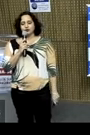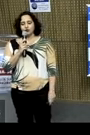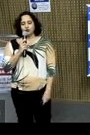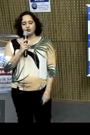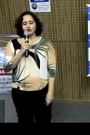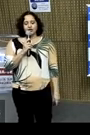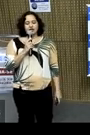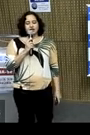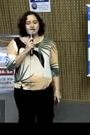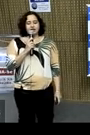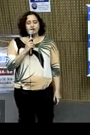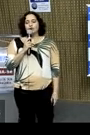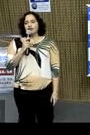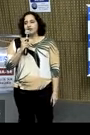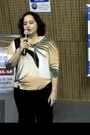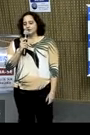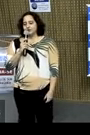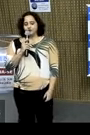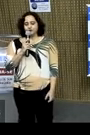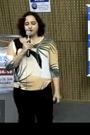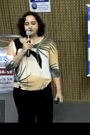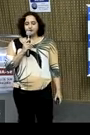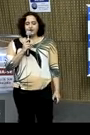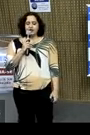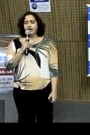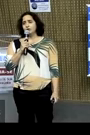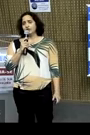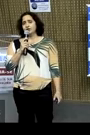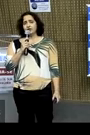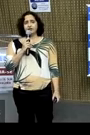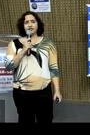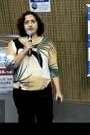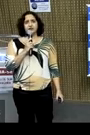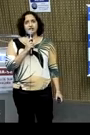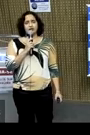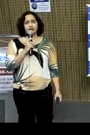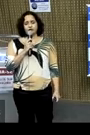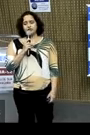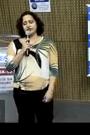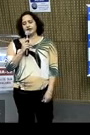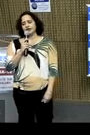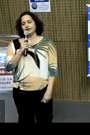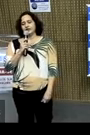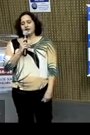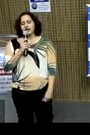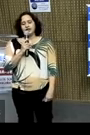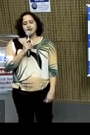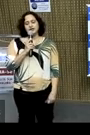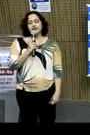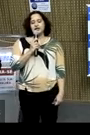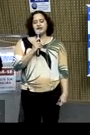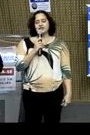2 odontólogos e um coordenador. A regulação é feita diretamente com o CISREG.